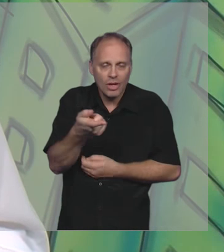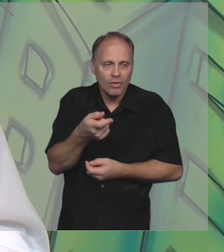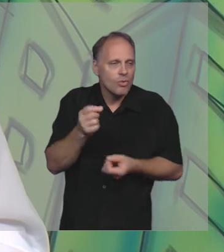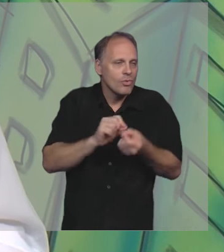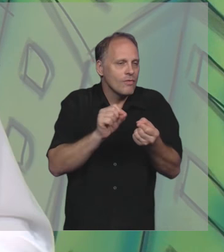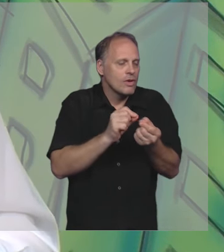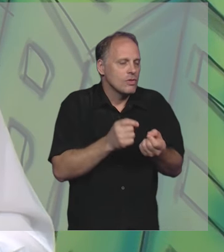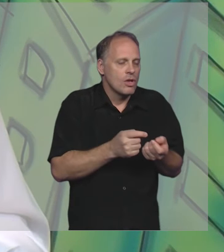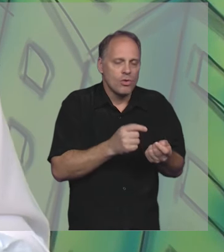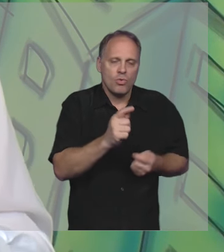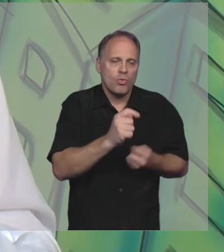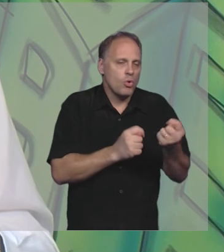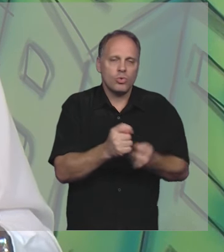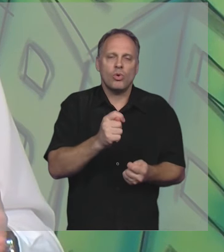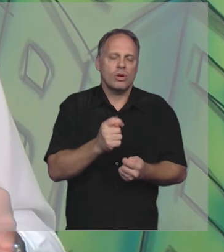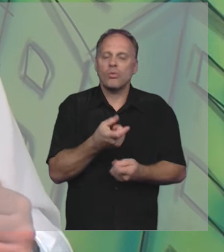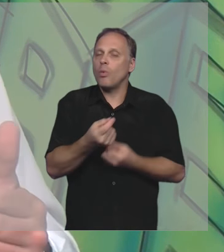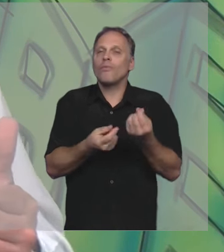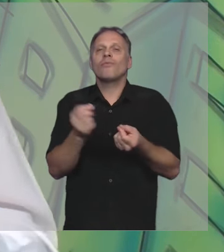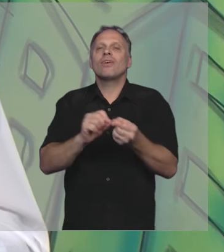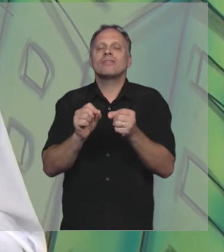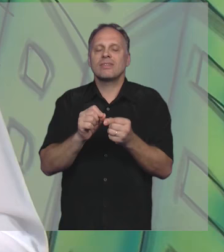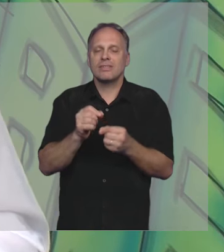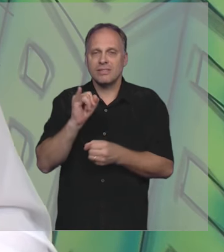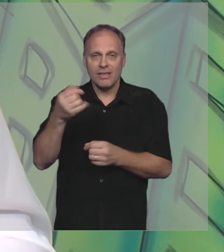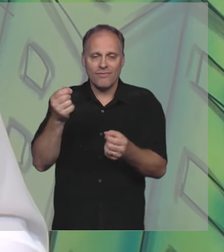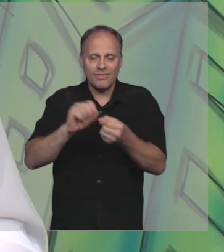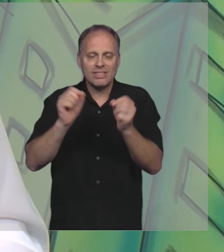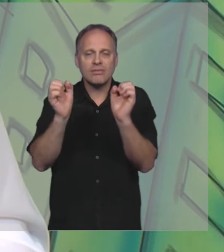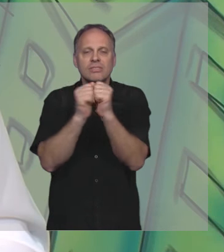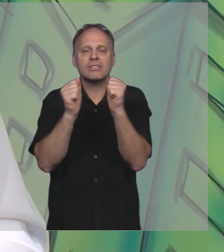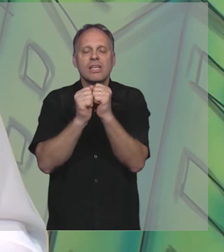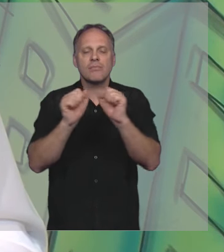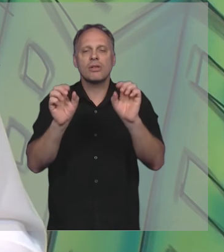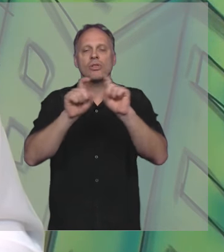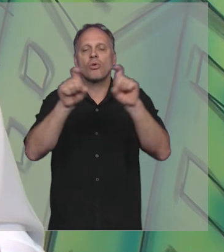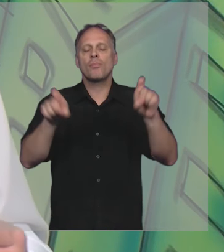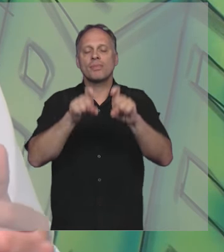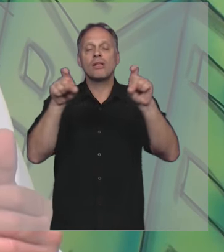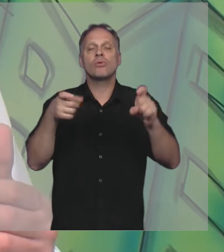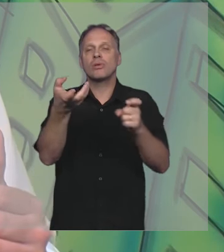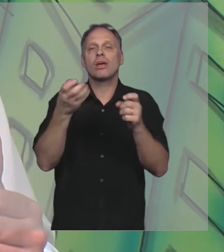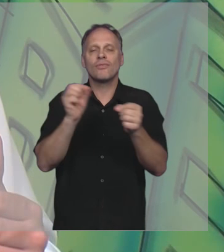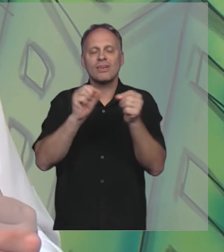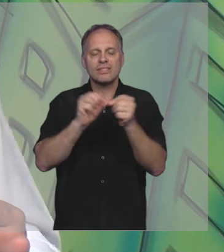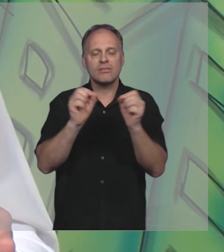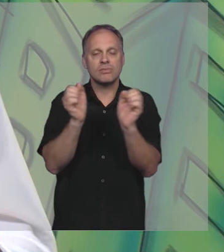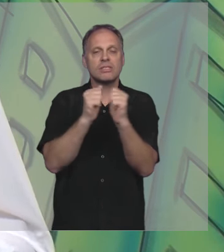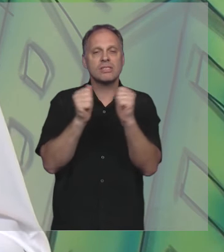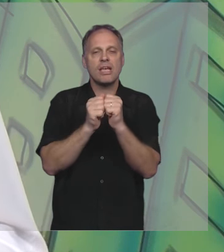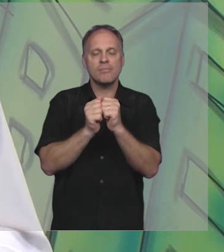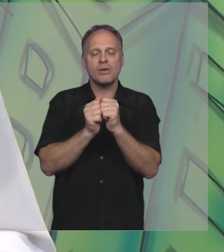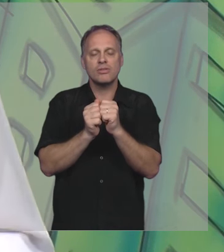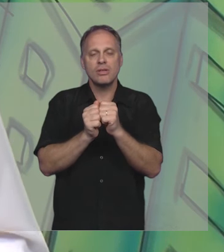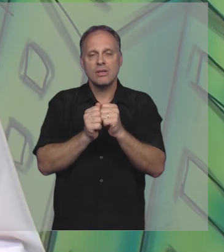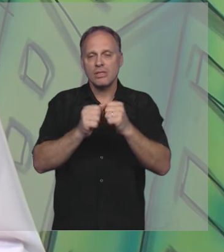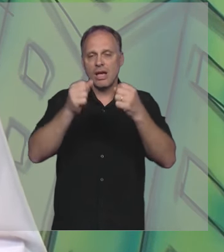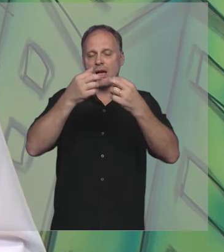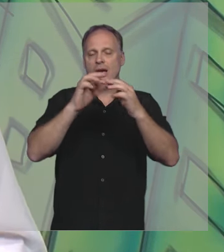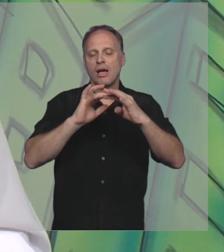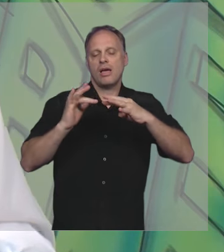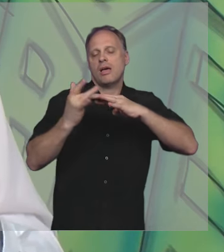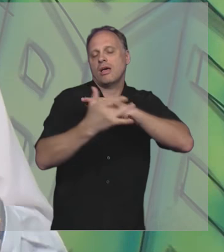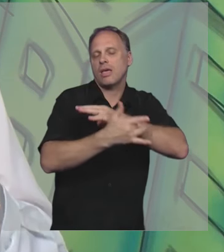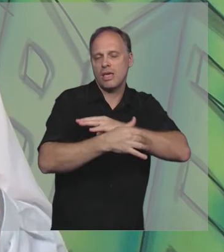financeiro. Eu quero fazer um sistema de computador, eu quero fazer um sistema de informatização da